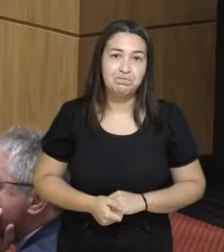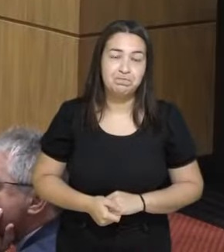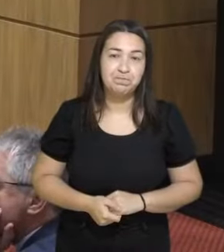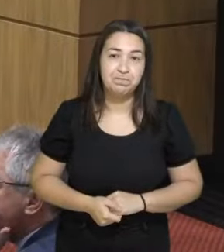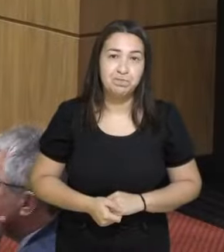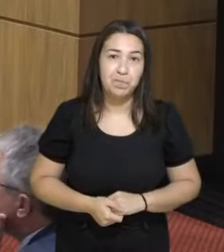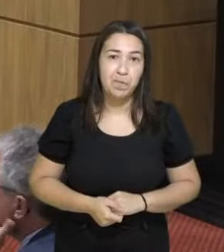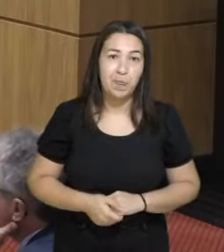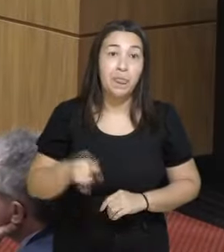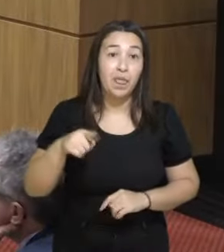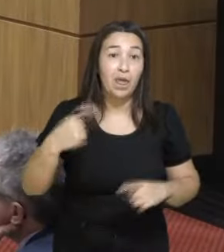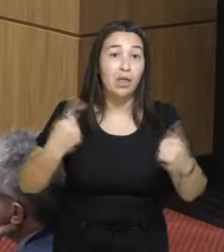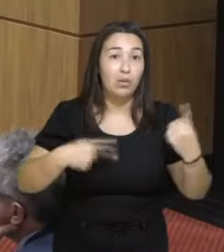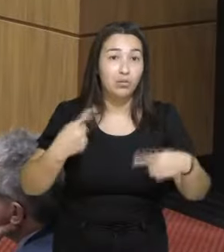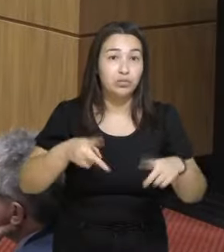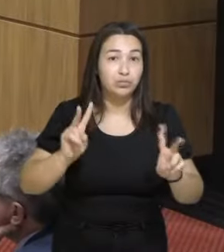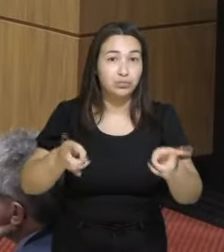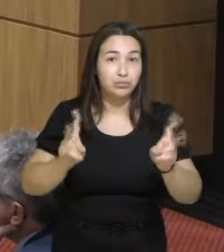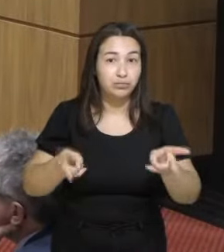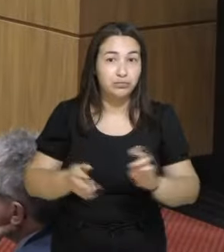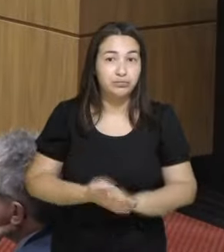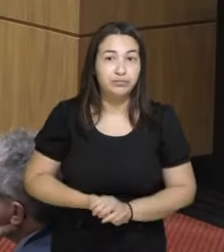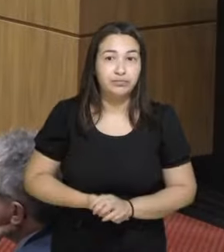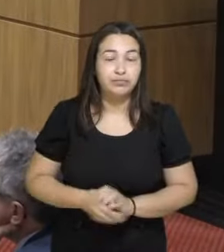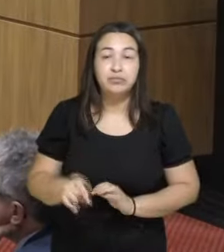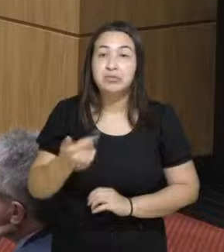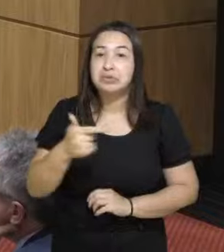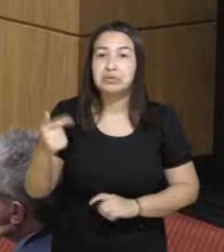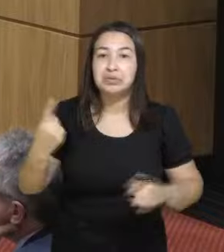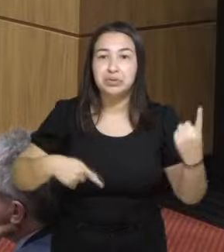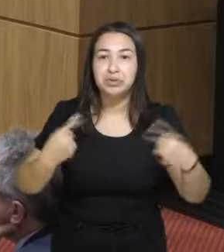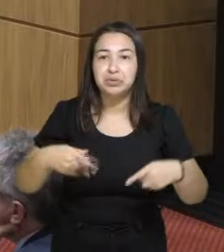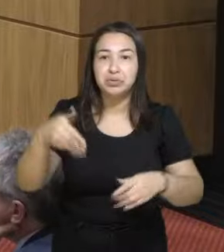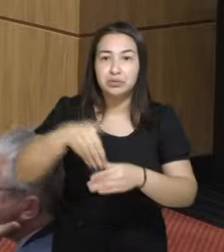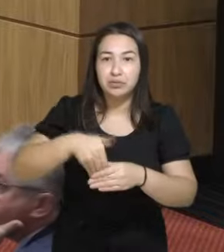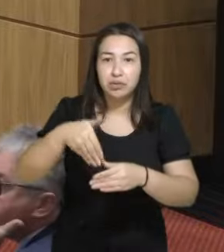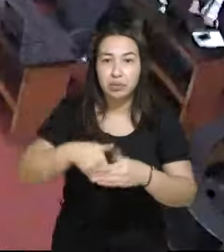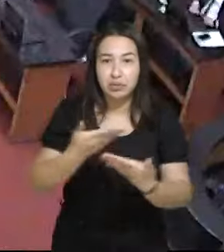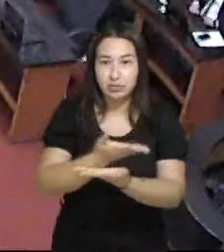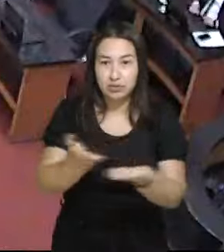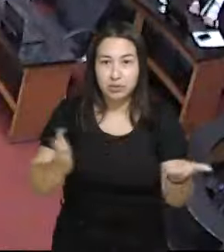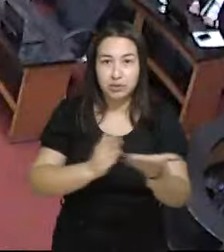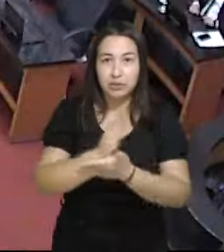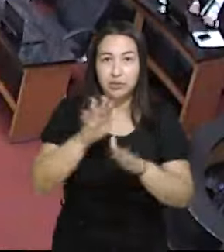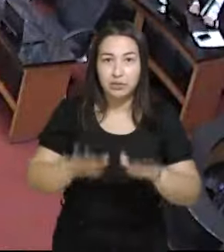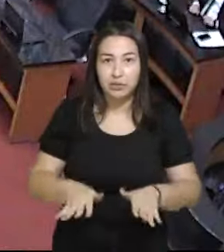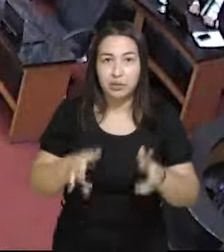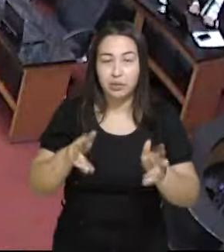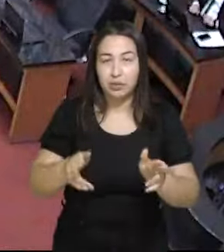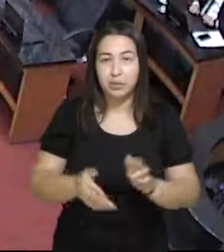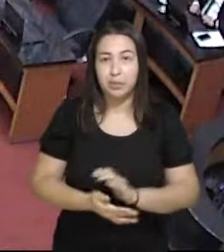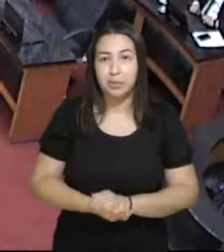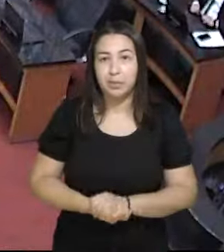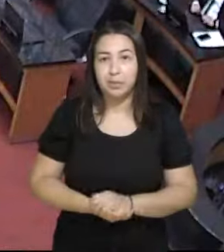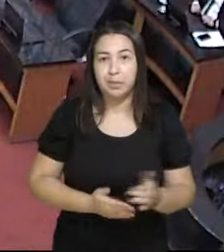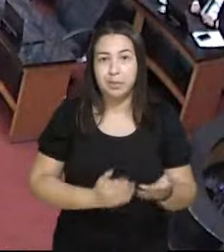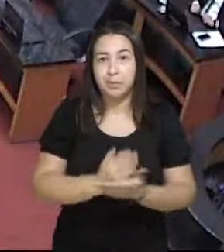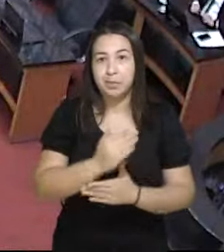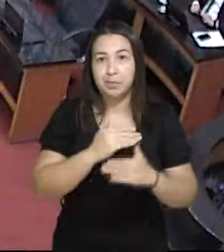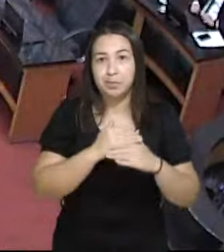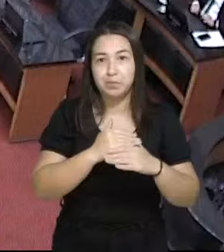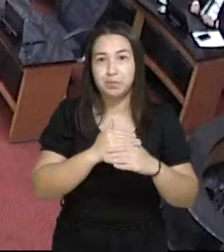Matéria continua em discussão. Não havendo quem queira discutir em votação, deputados que aprovam, permaneçam como se encontram. Aprovado